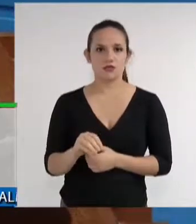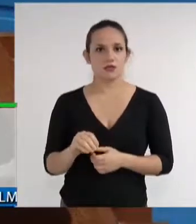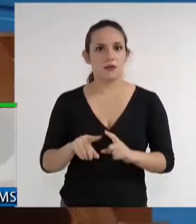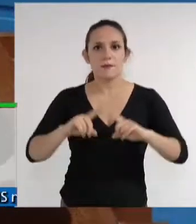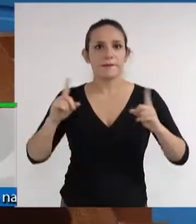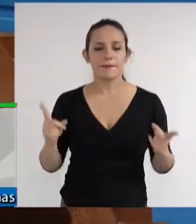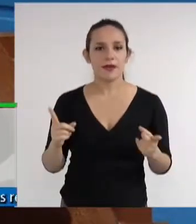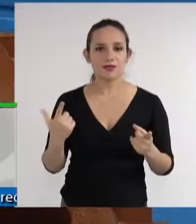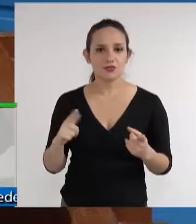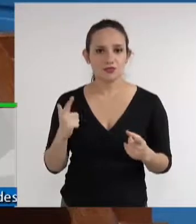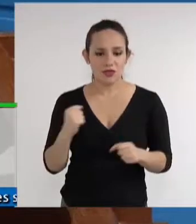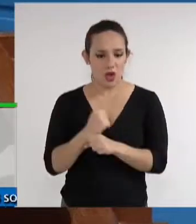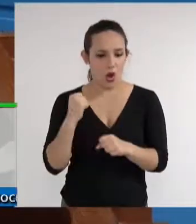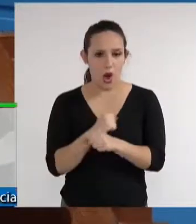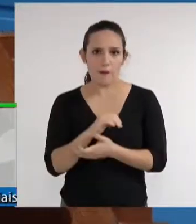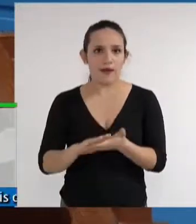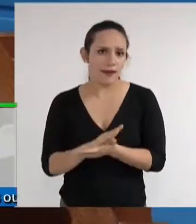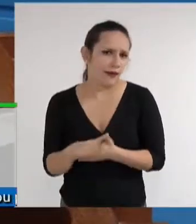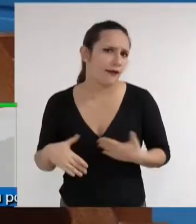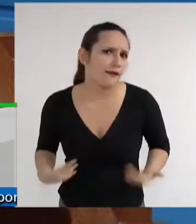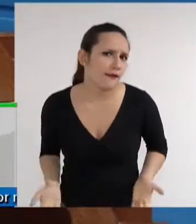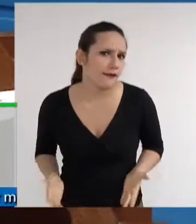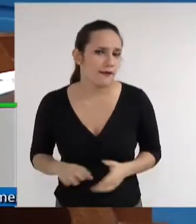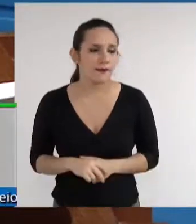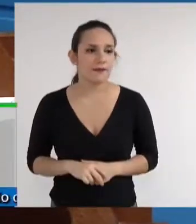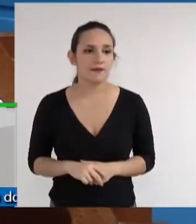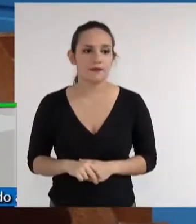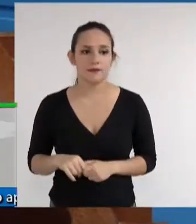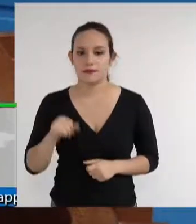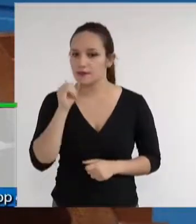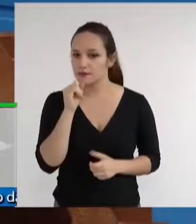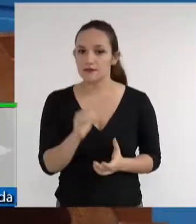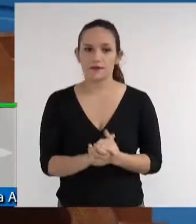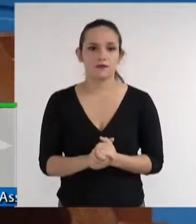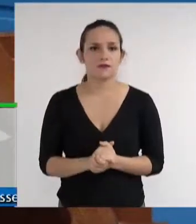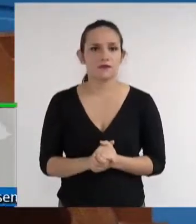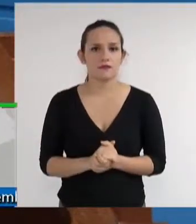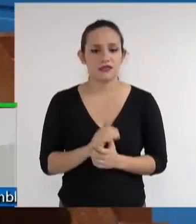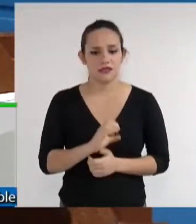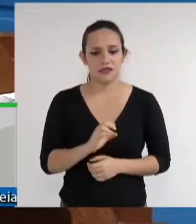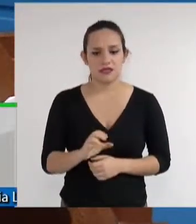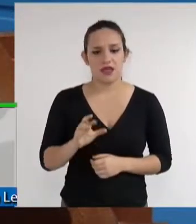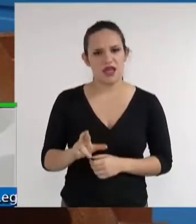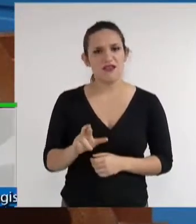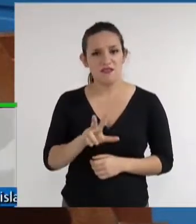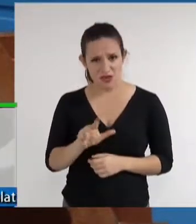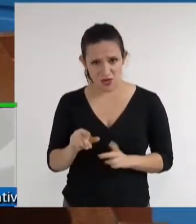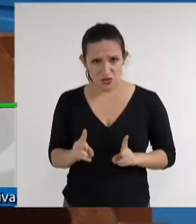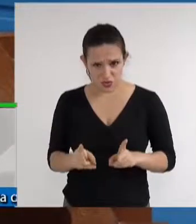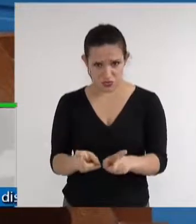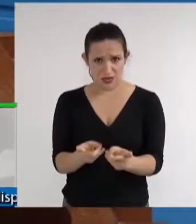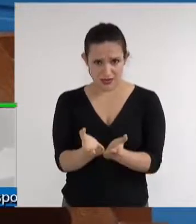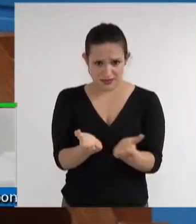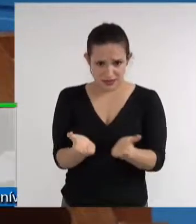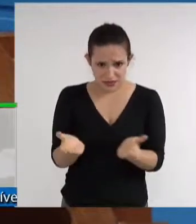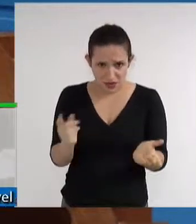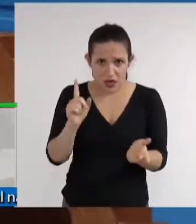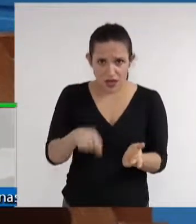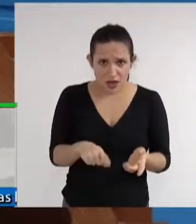tem uma resposta em relação, por exemplo, à questão da licitação, se a CCR-Via vai continuar ou não na